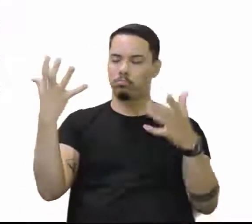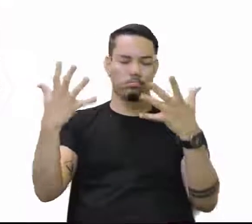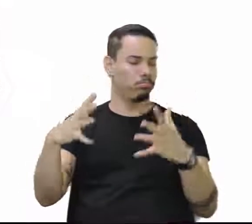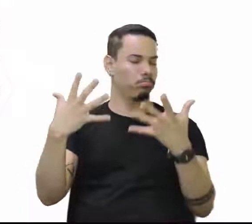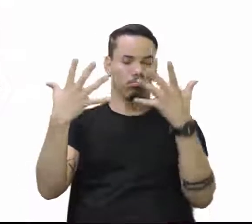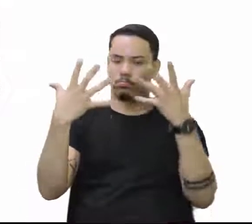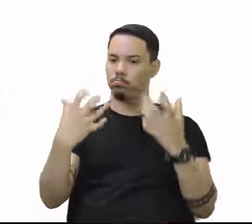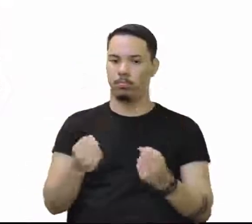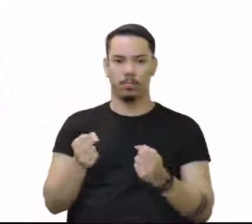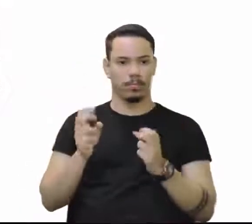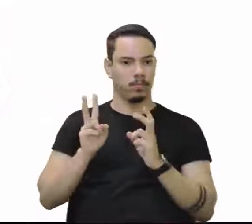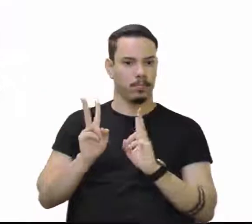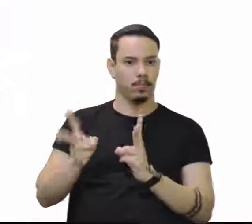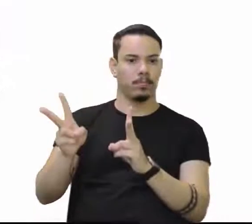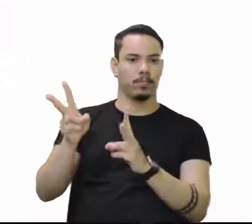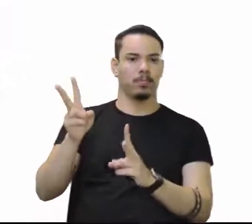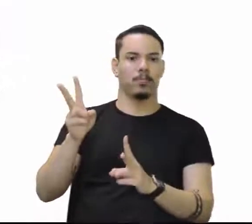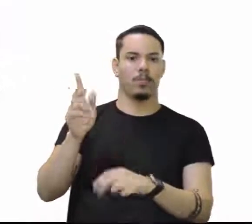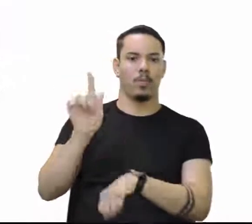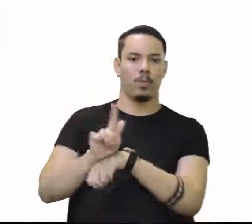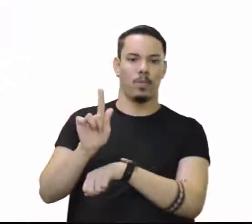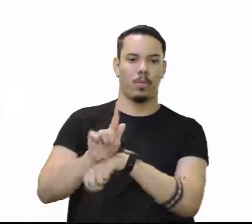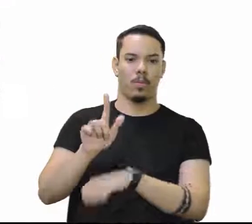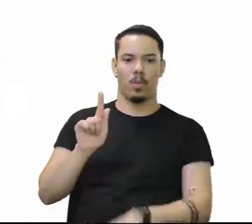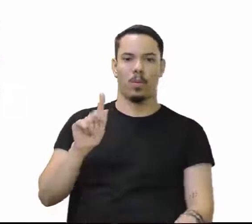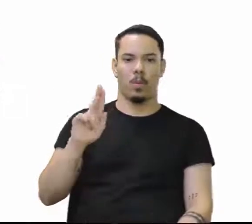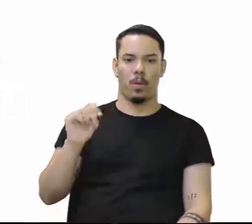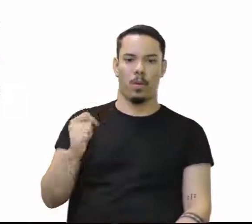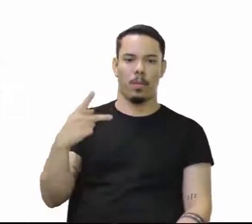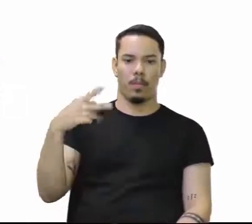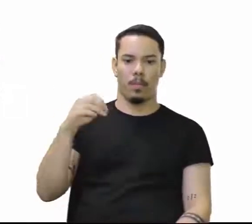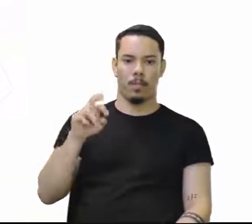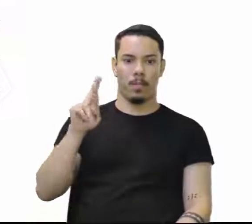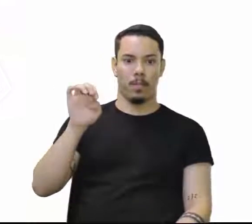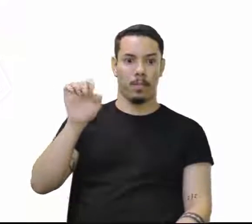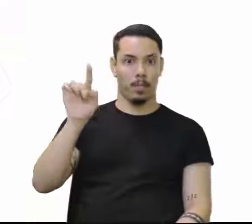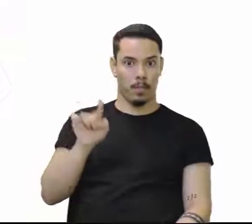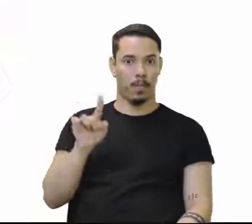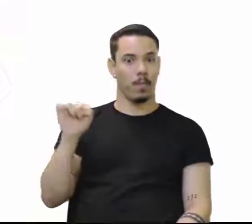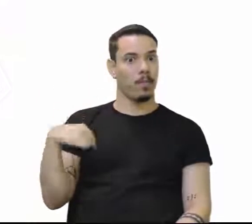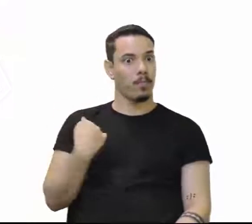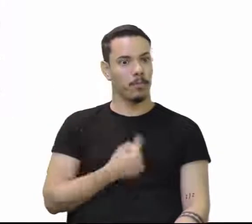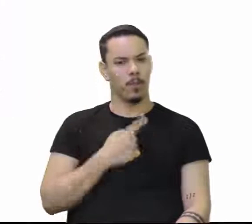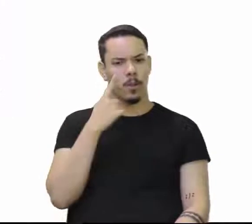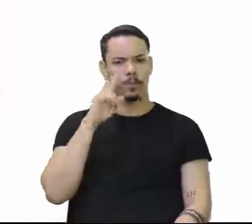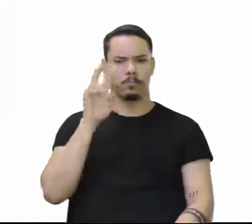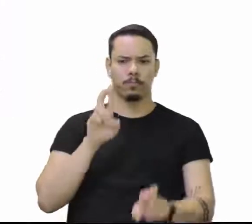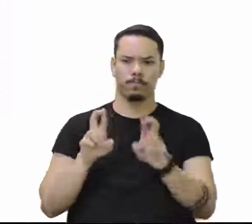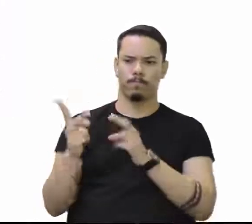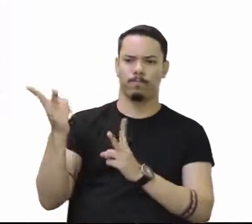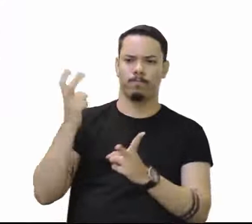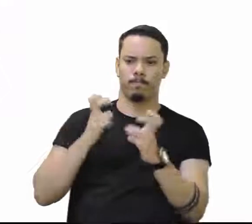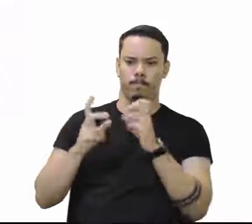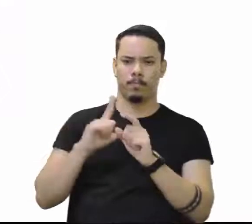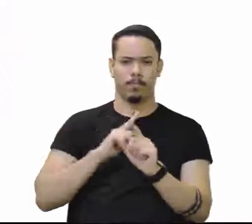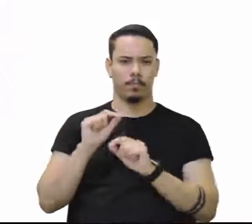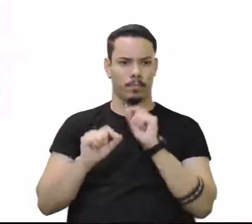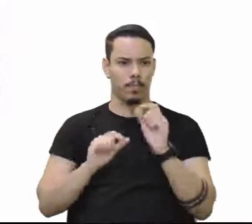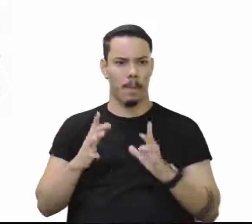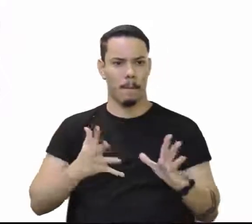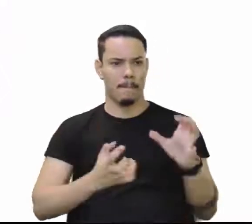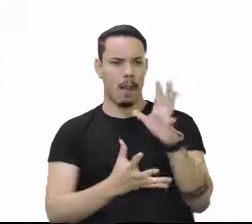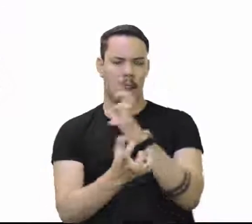queriam continuar esse território federal do Guaporé. Então, aí nós já estamos vendo que está tendo já uma